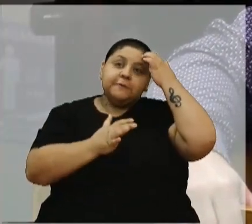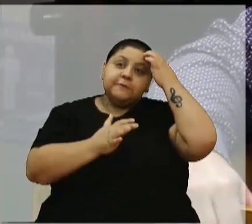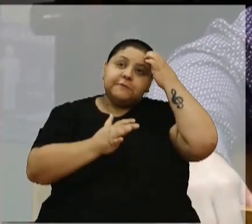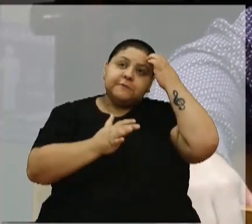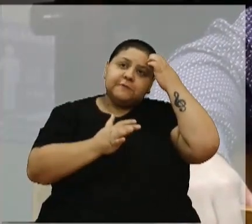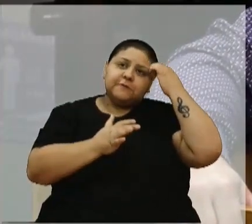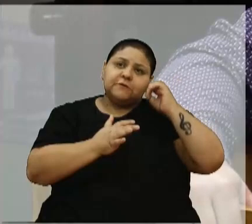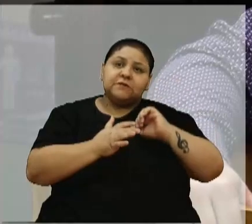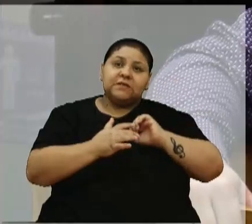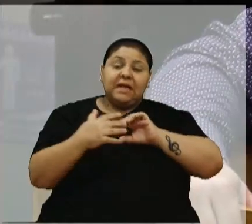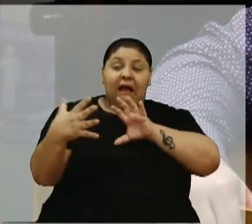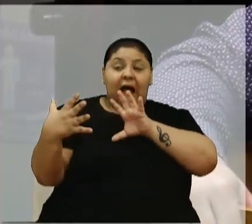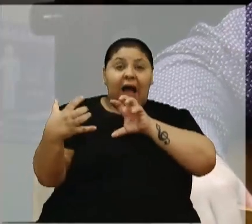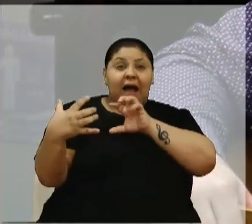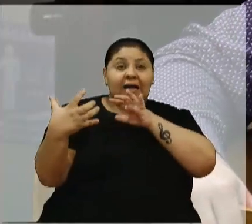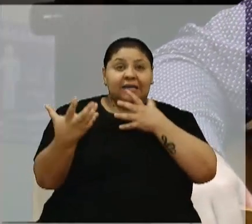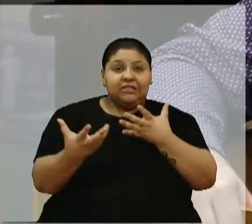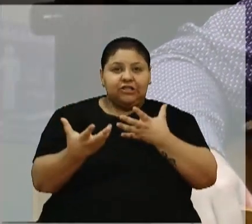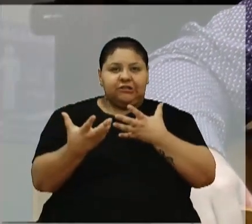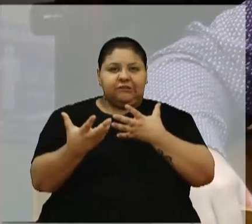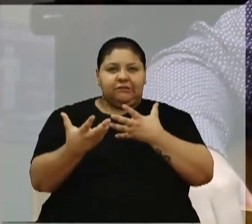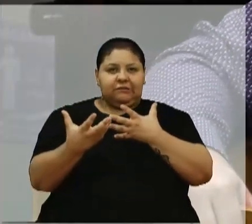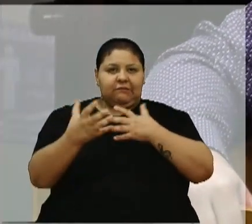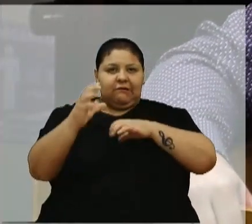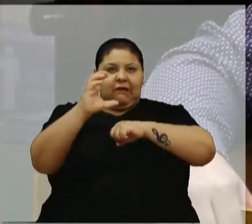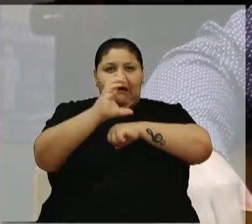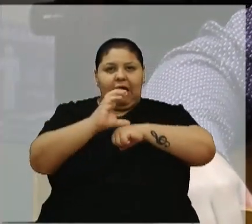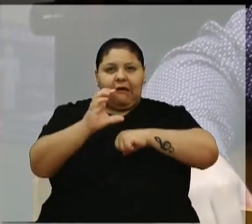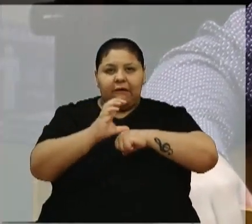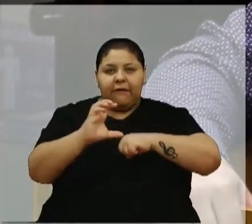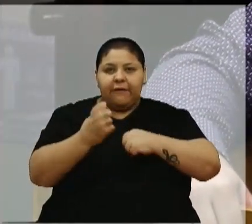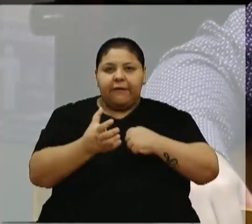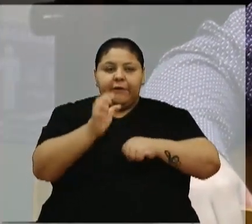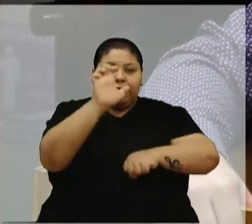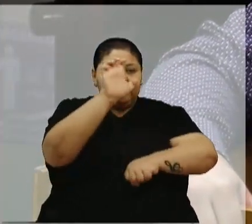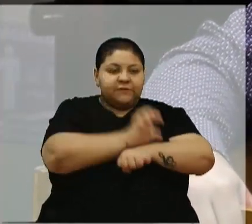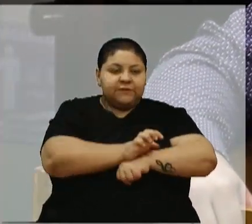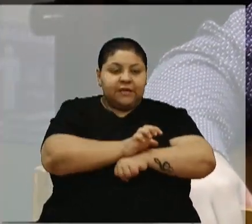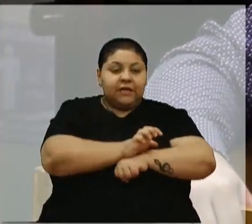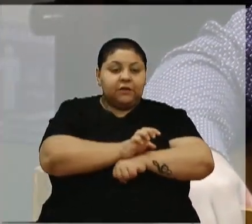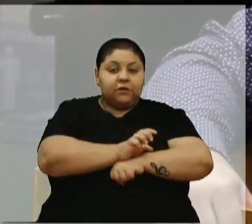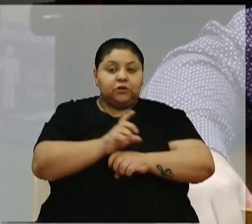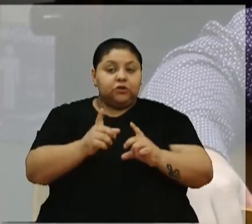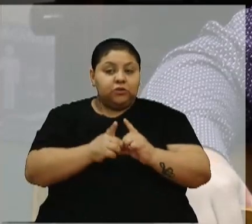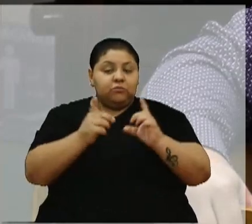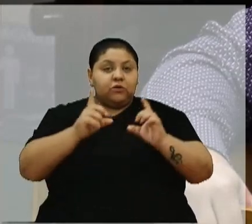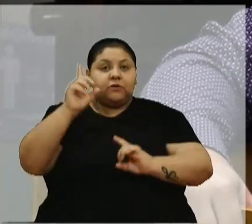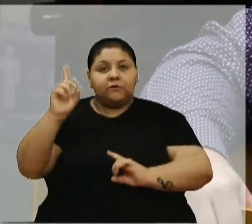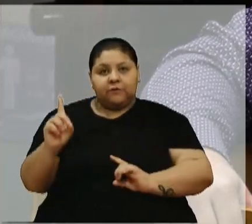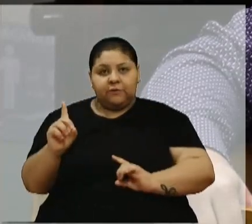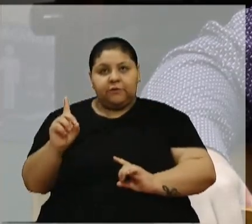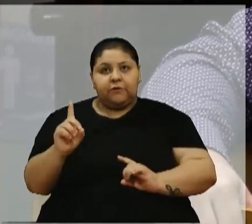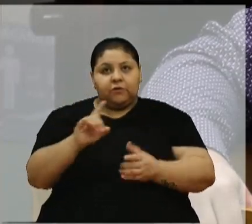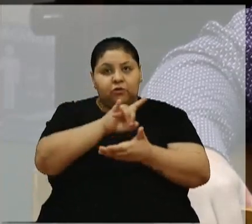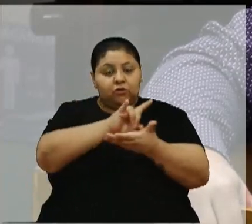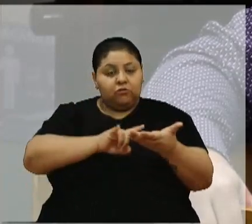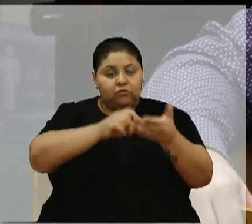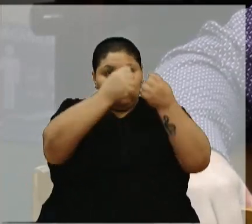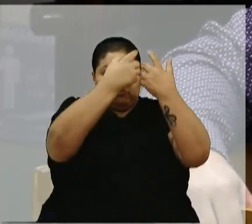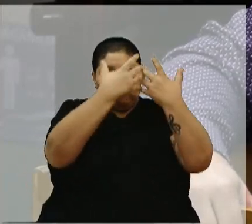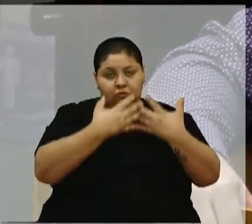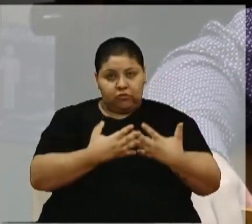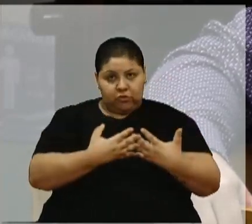subverter, agredir a Constituição e o Estado Democrático de Direito, nesse caso, a moção justificada do ministro